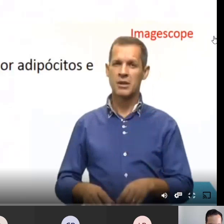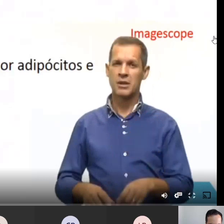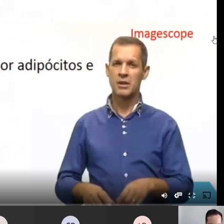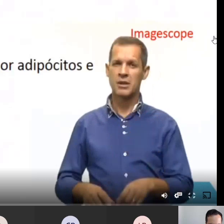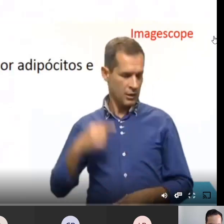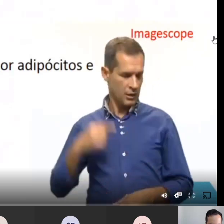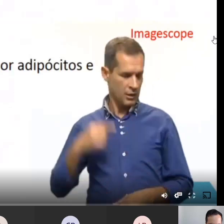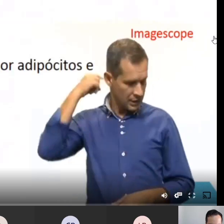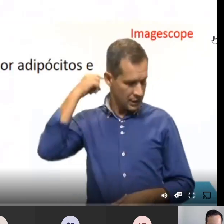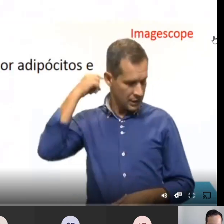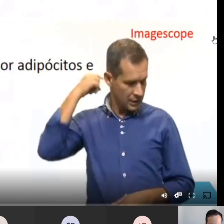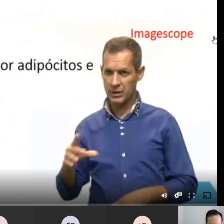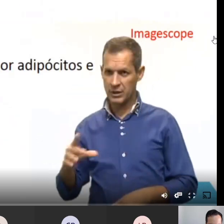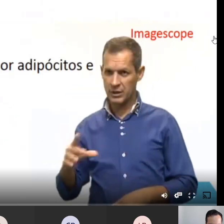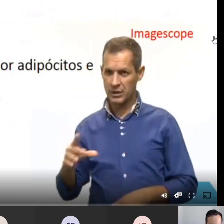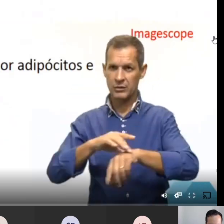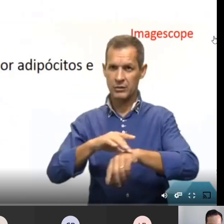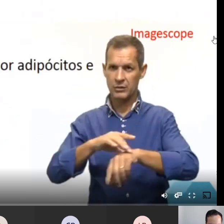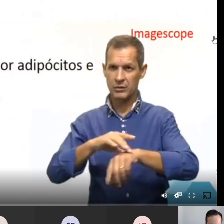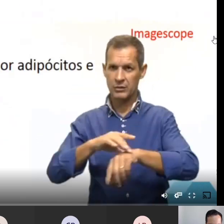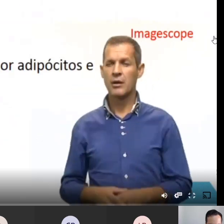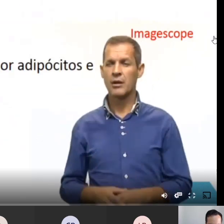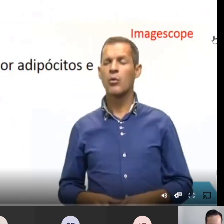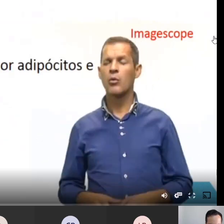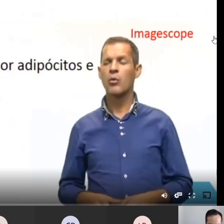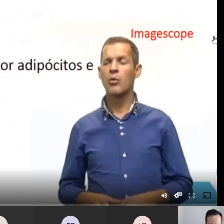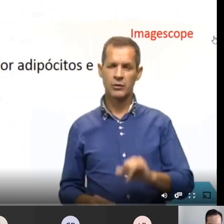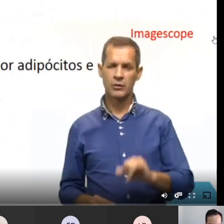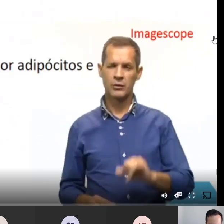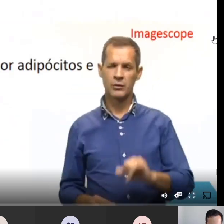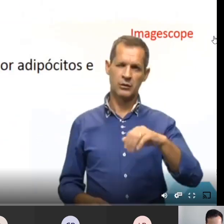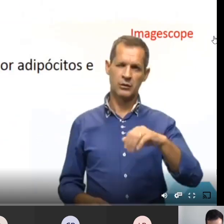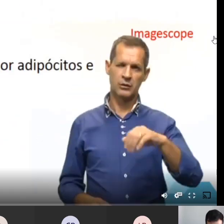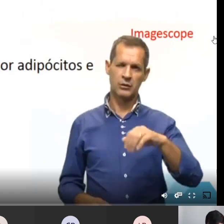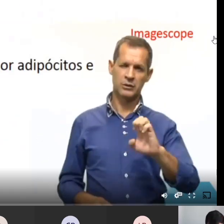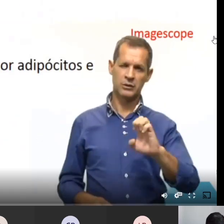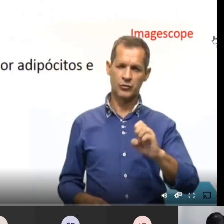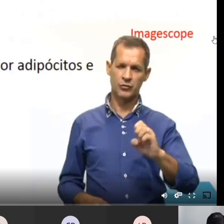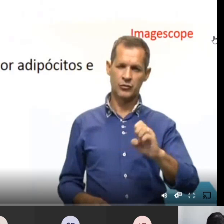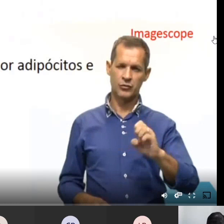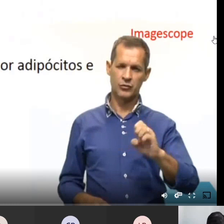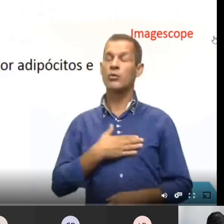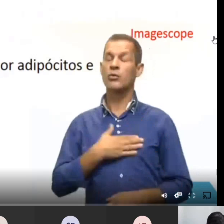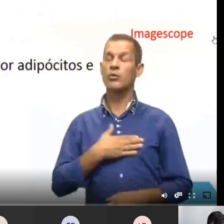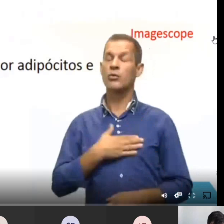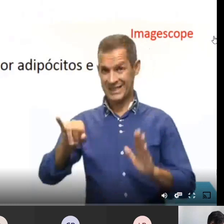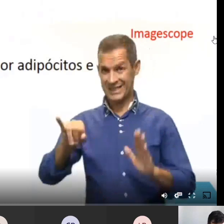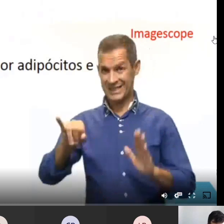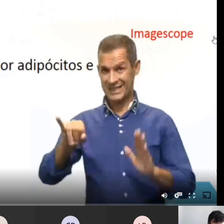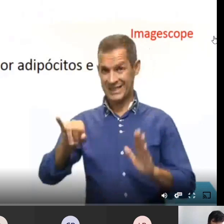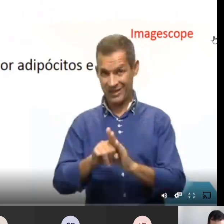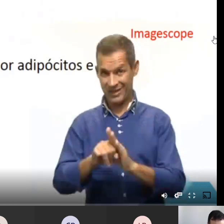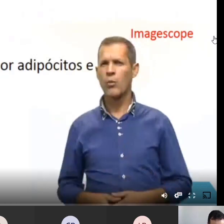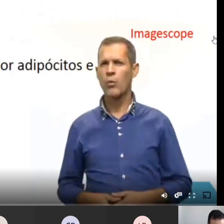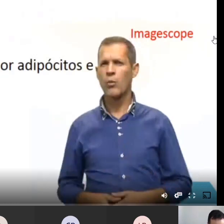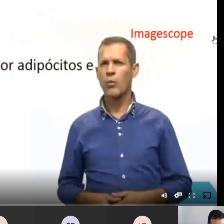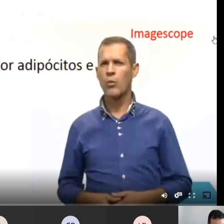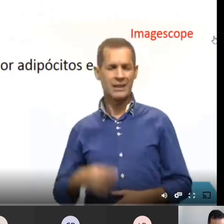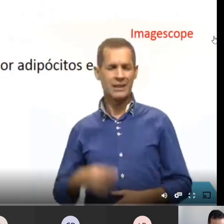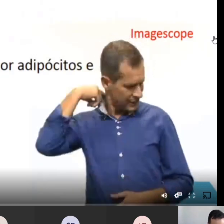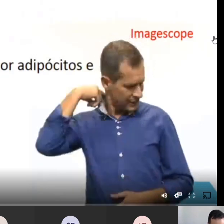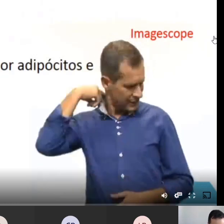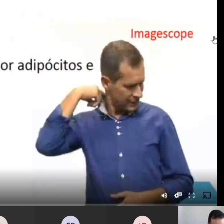óssea, pelo imagiscope. O que eu quero que você identifique? A região